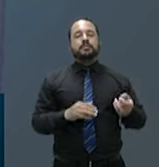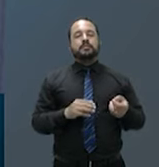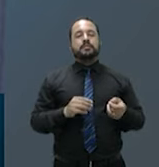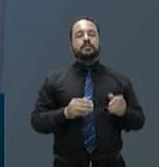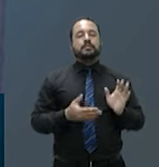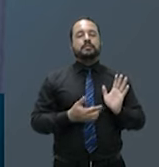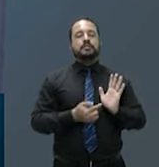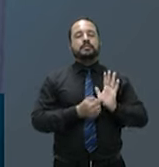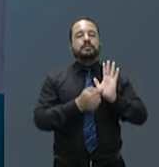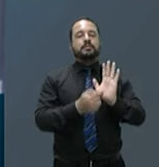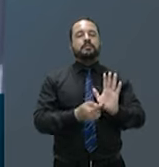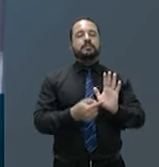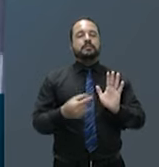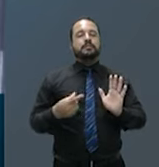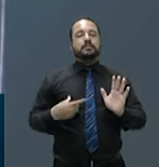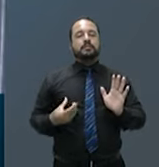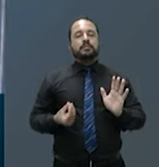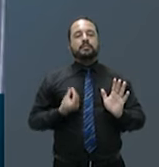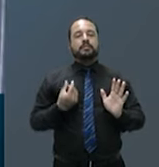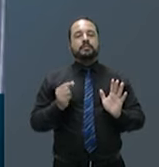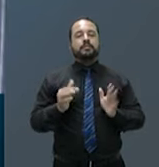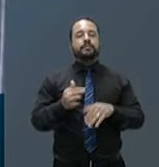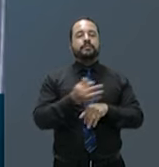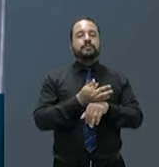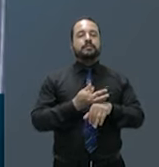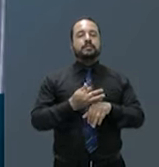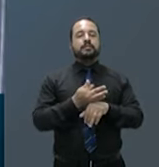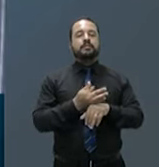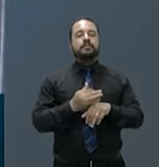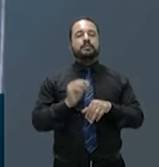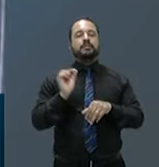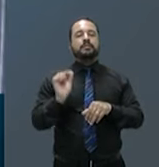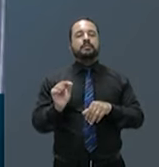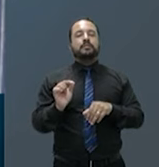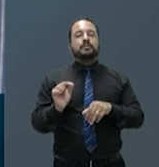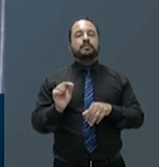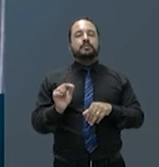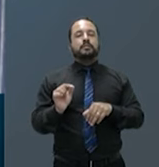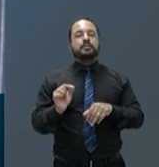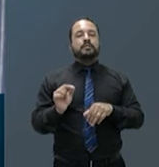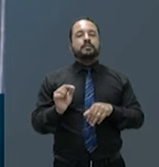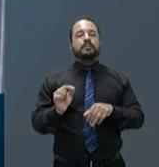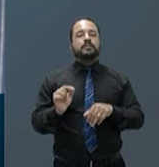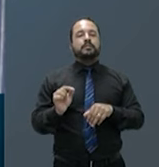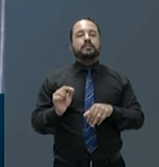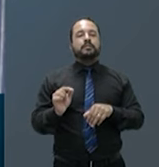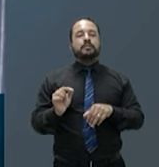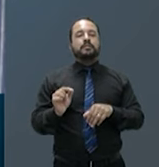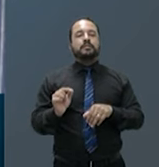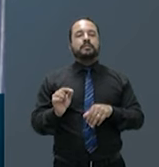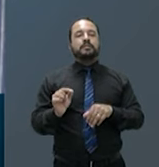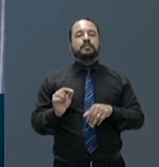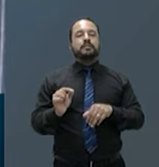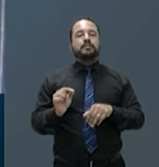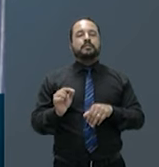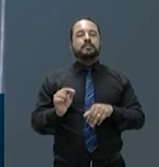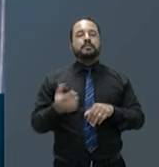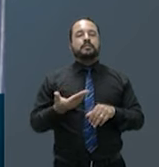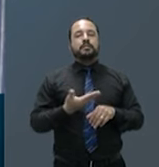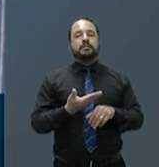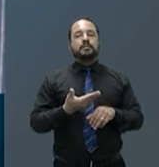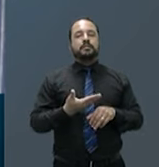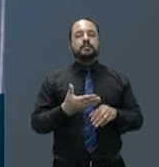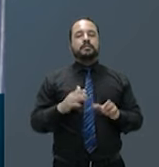da existência desse feriado, especificamente em determinado lapso temporal. Essa